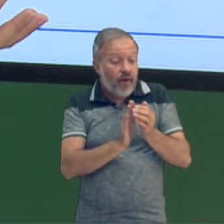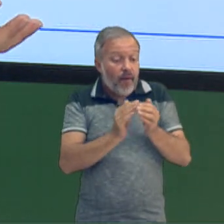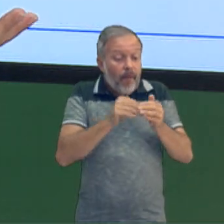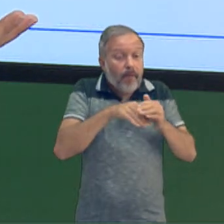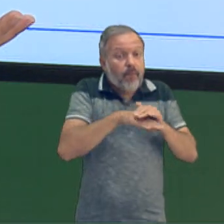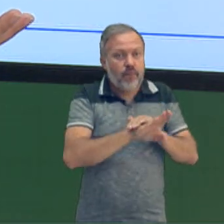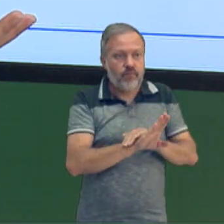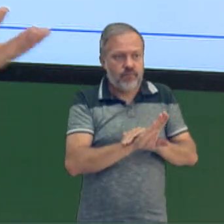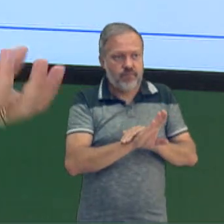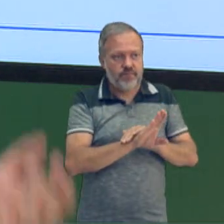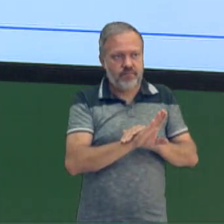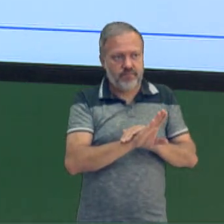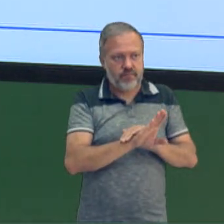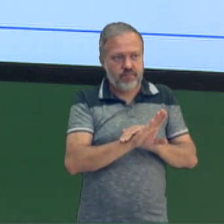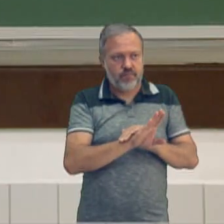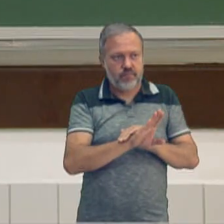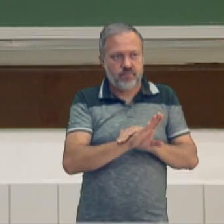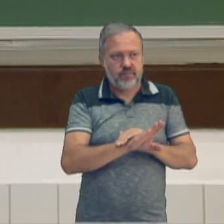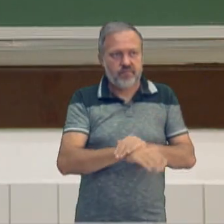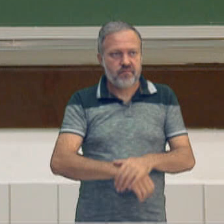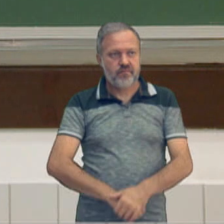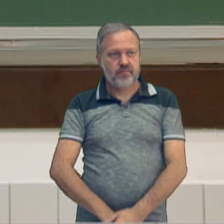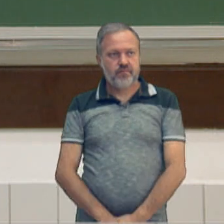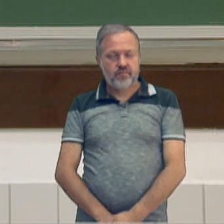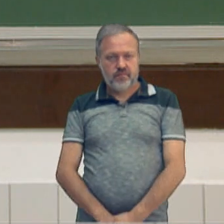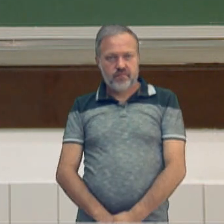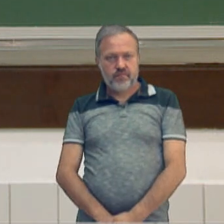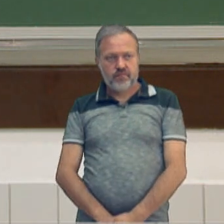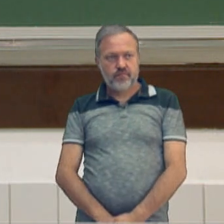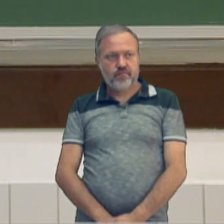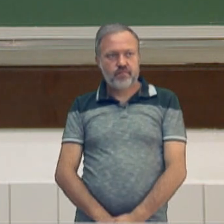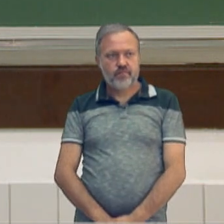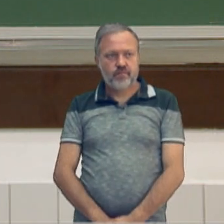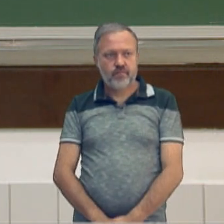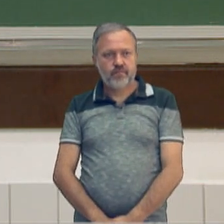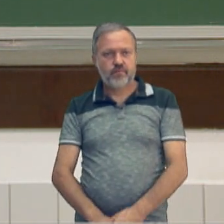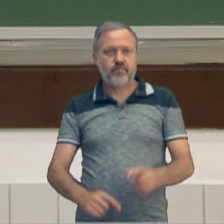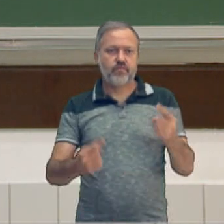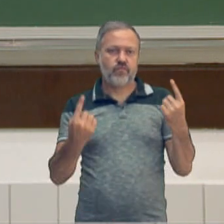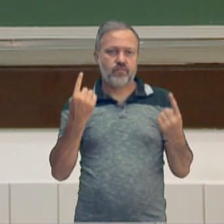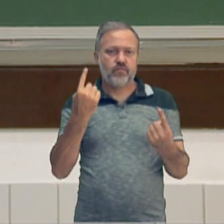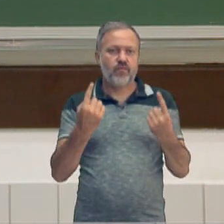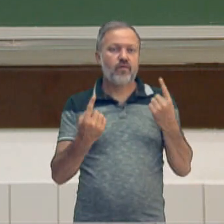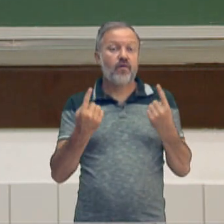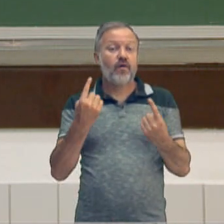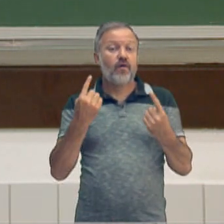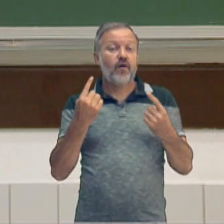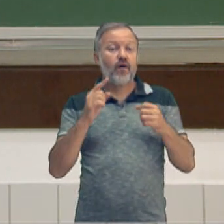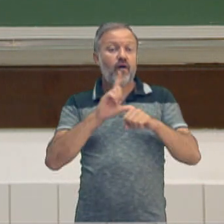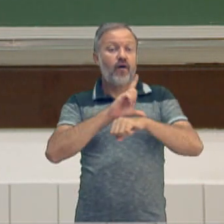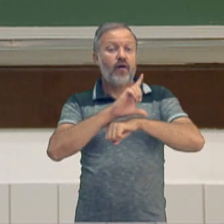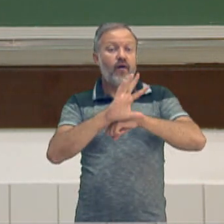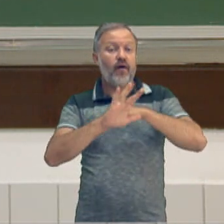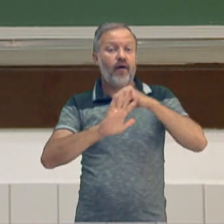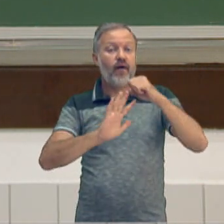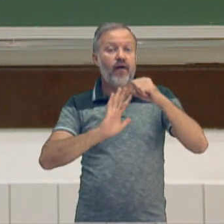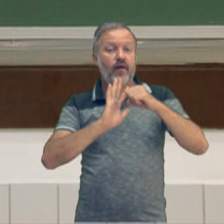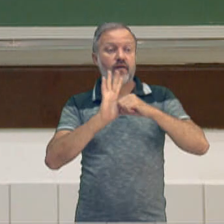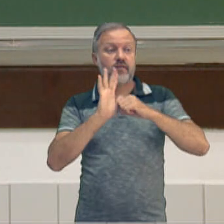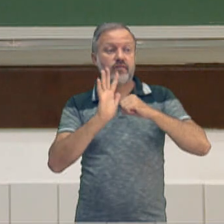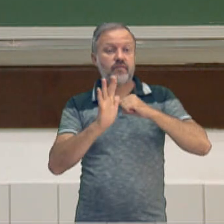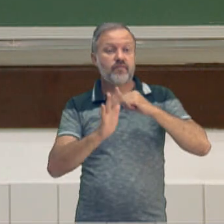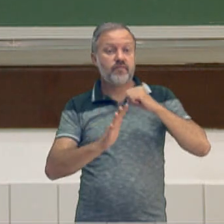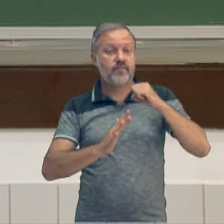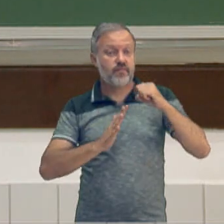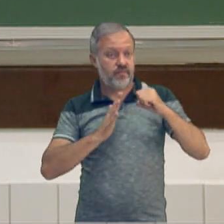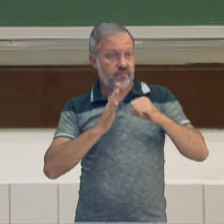reserva maior que o corpo consegue fazer. Continuando aqui, gente. Quais são então as funções dos lipídios? Essa questão já falava